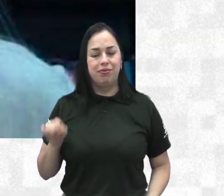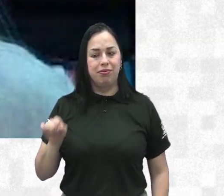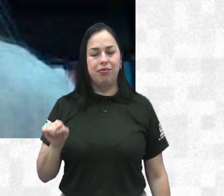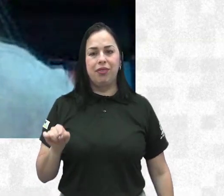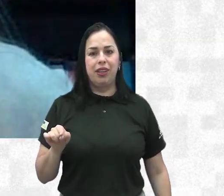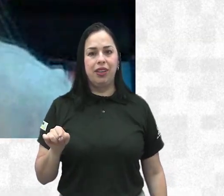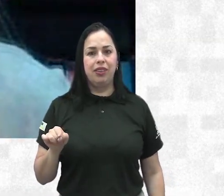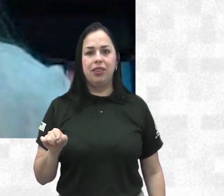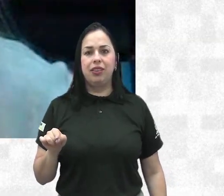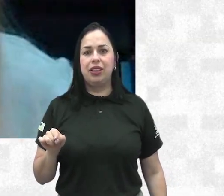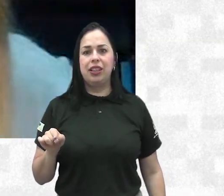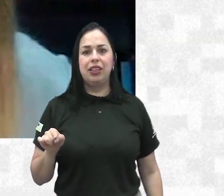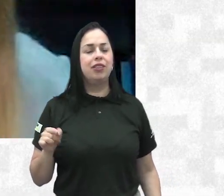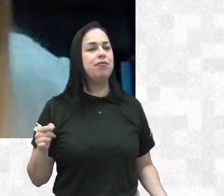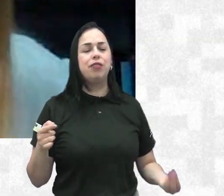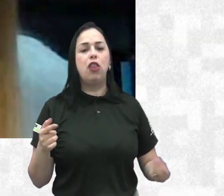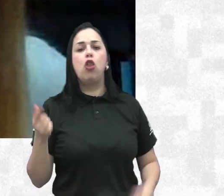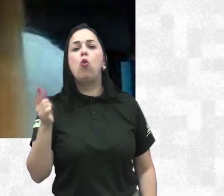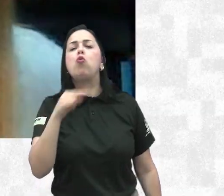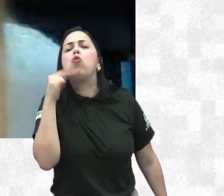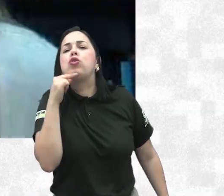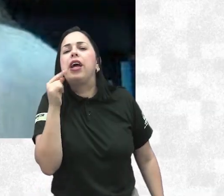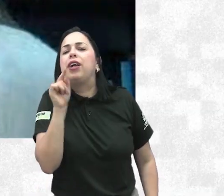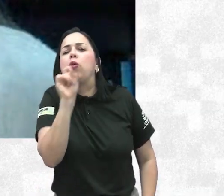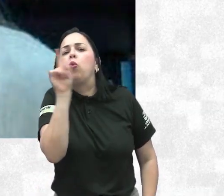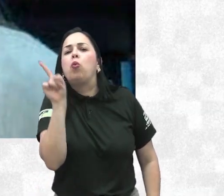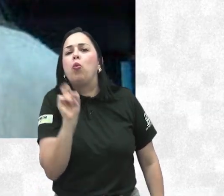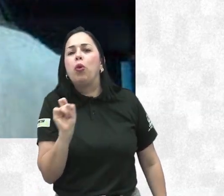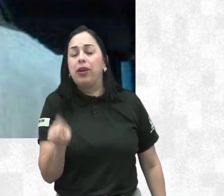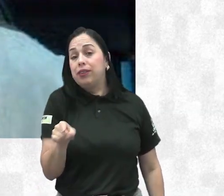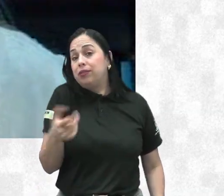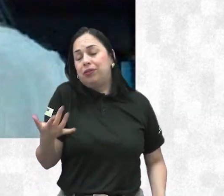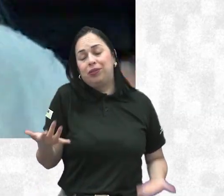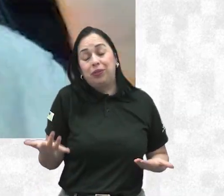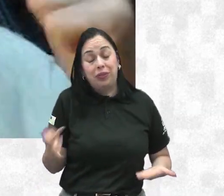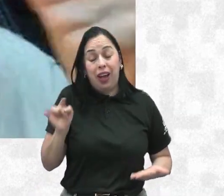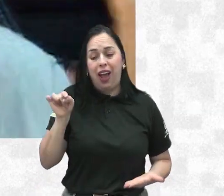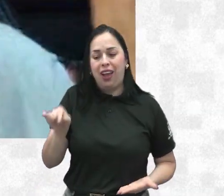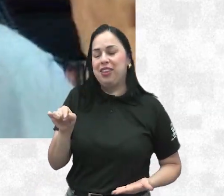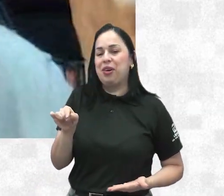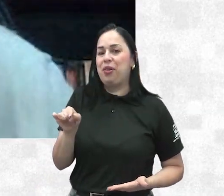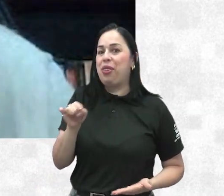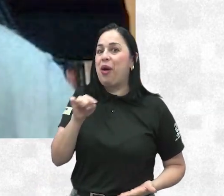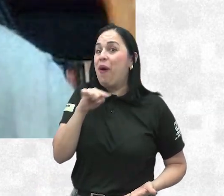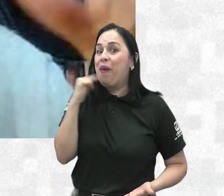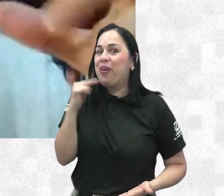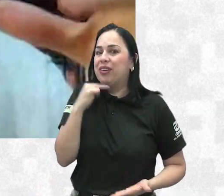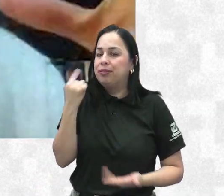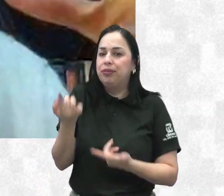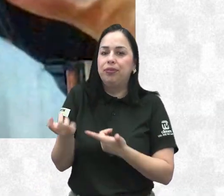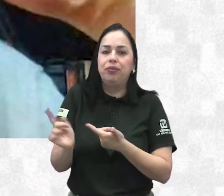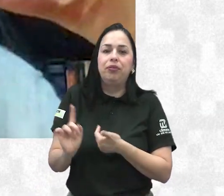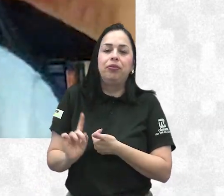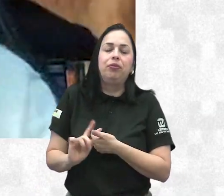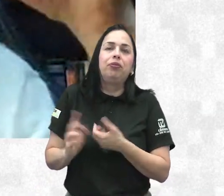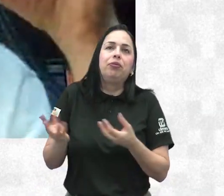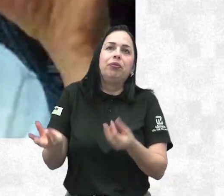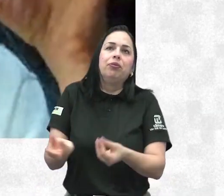que a inteligência artificial não consegue fazer, João? Ela não consegue